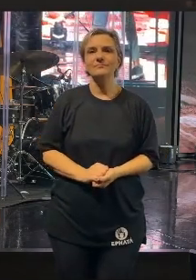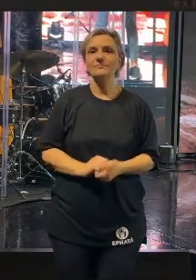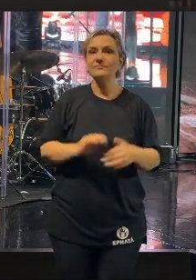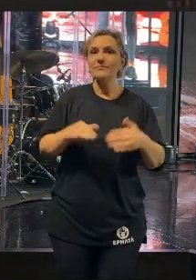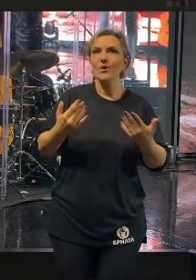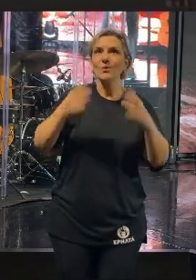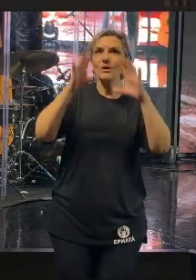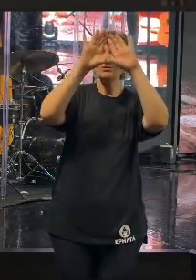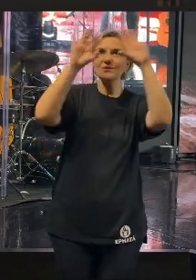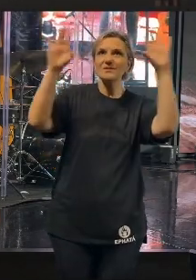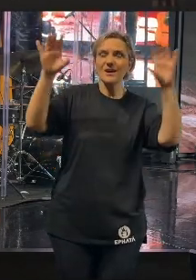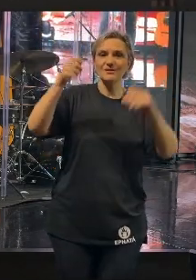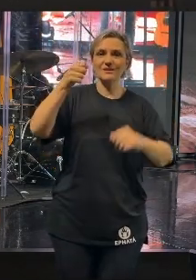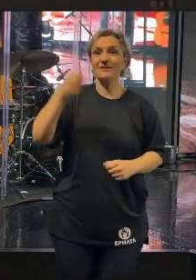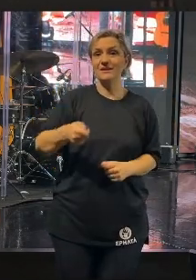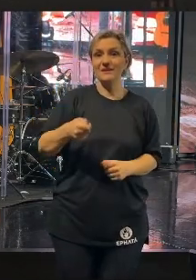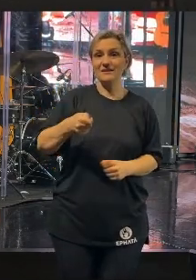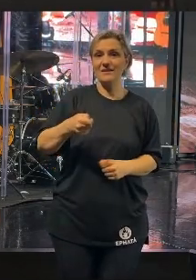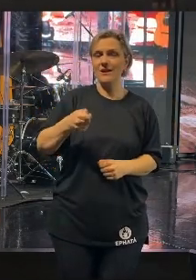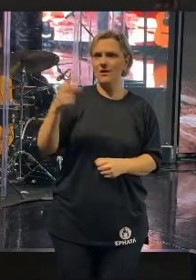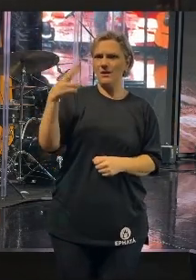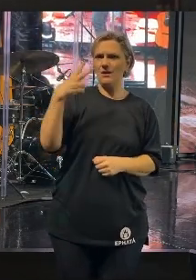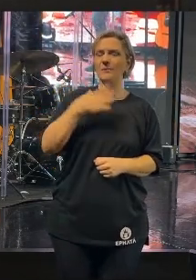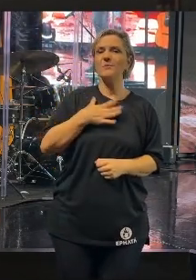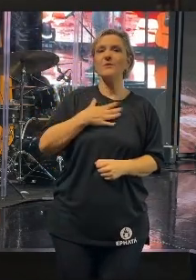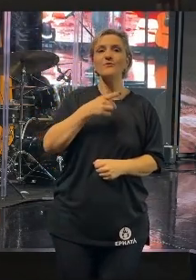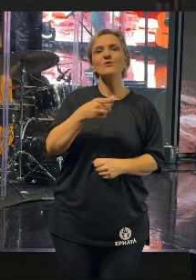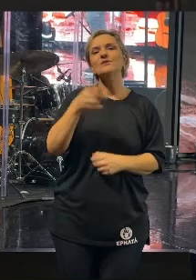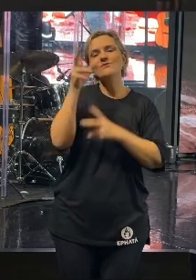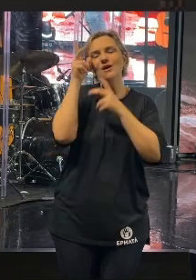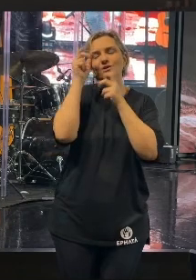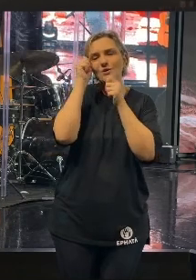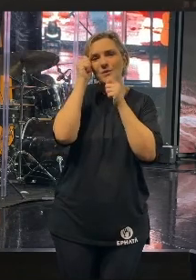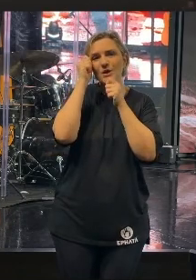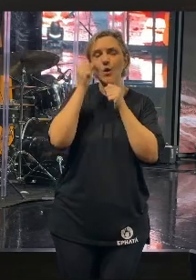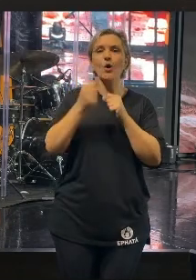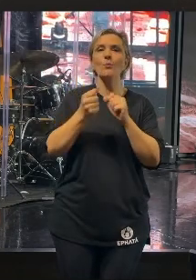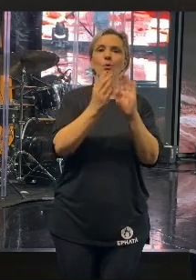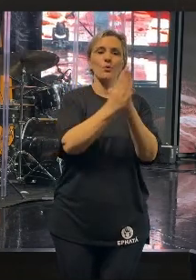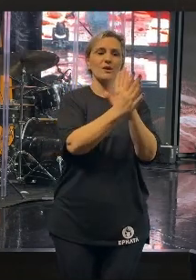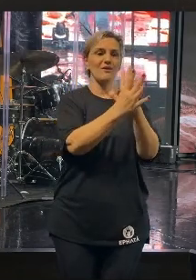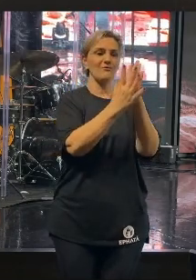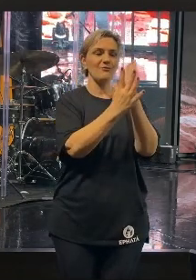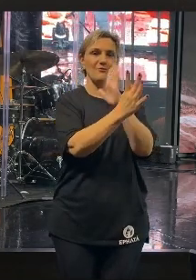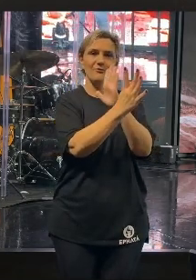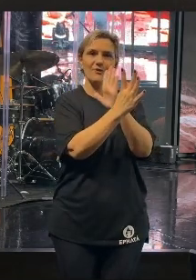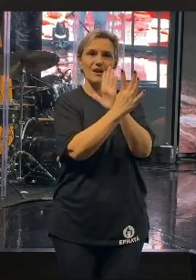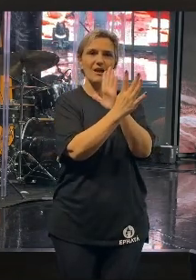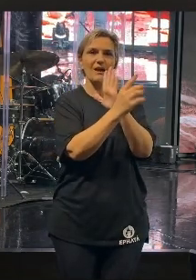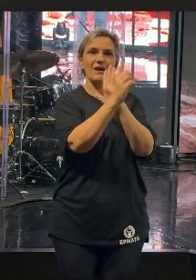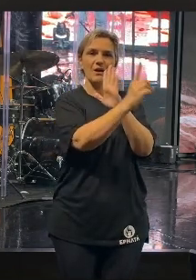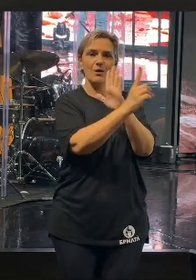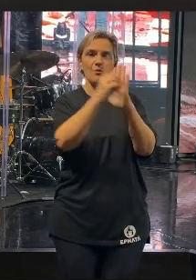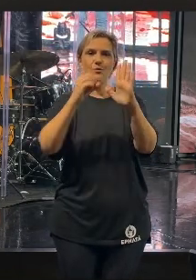Quando o céu determina, olha para mim, você vai dormir como último da fila e acorda como